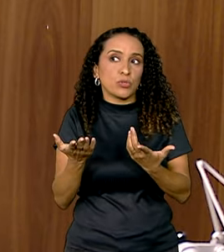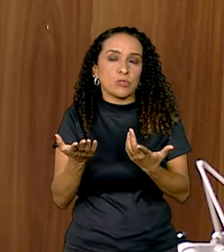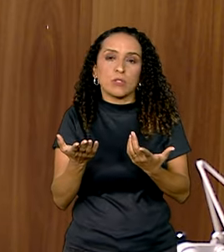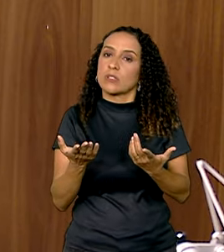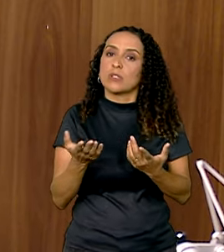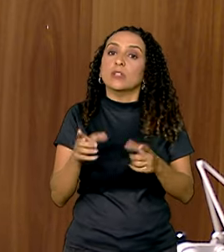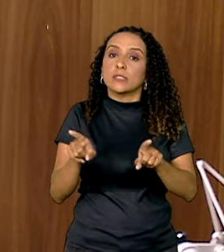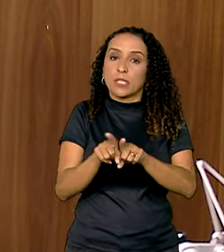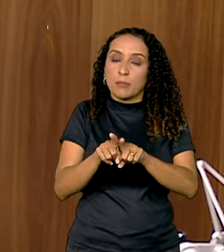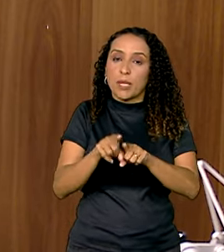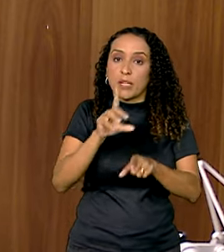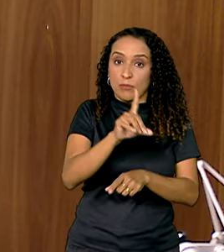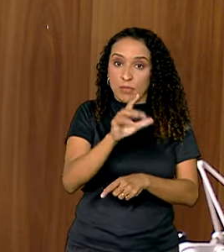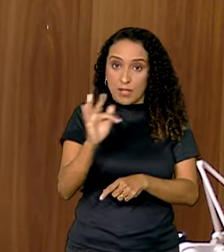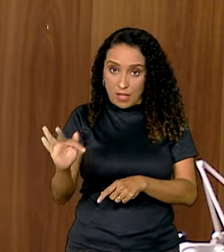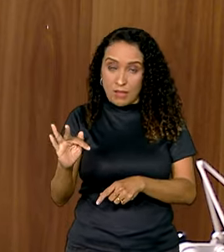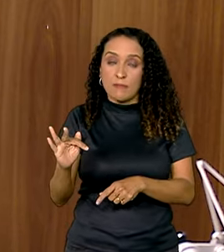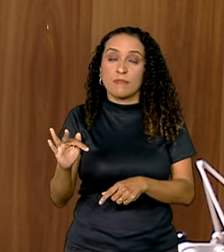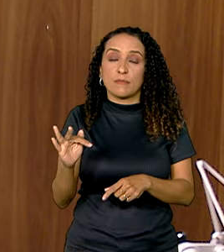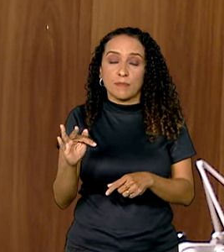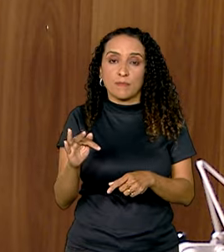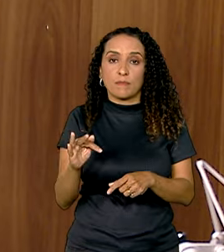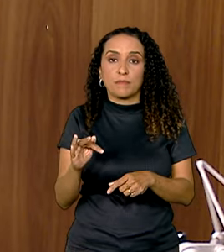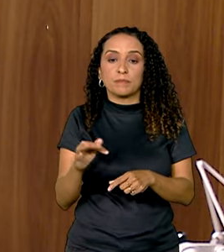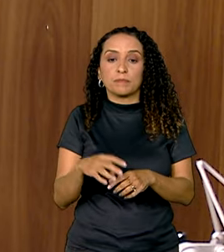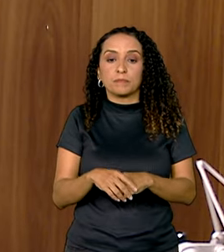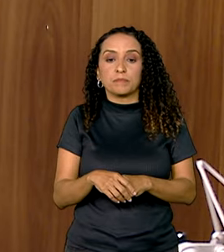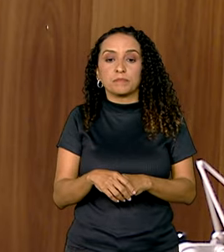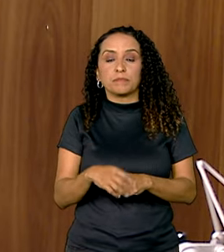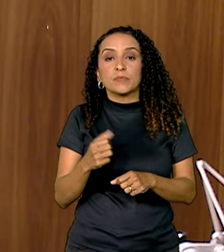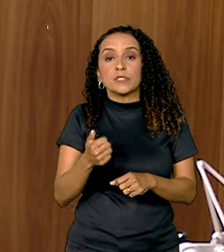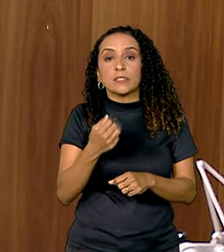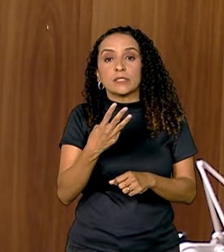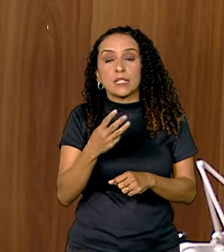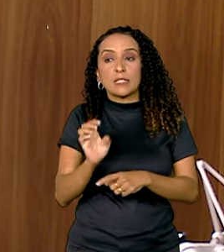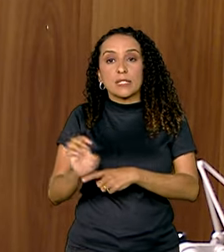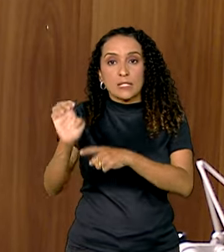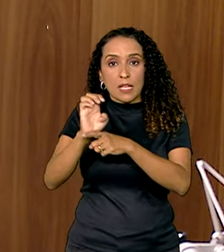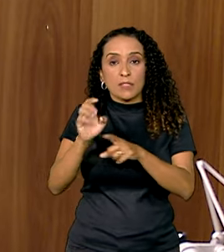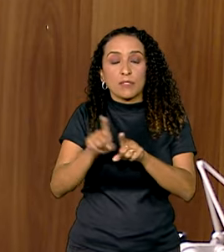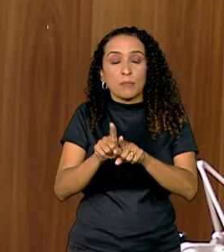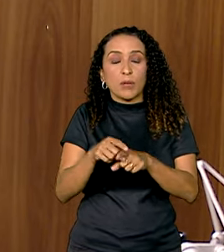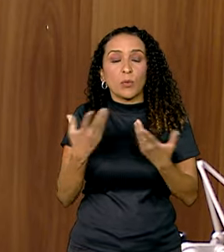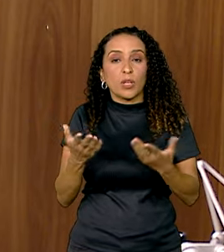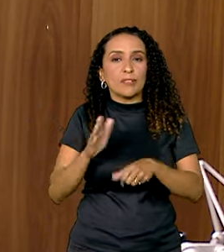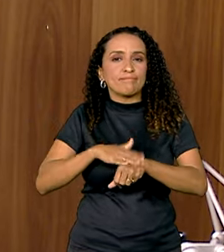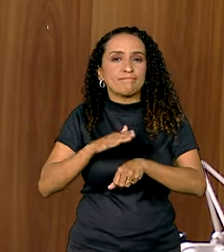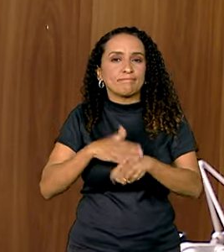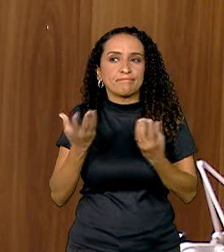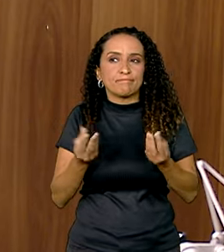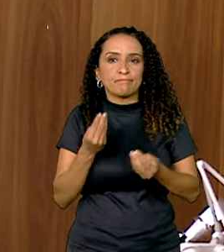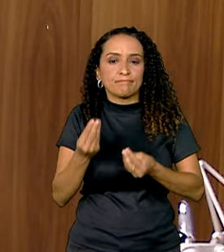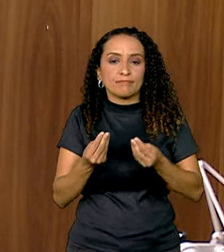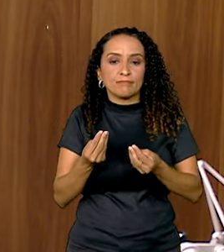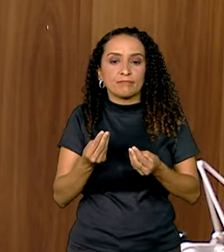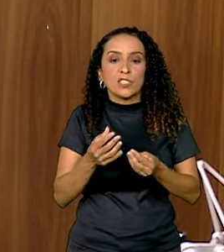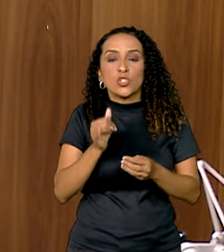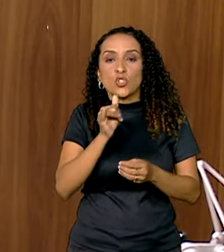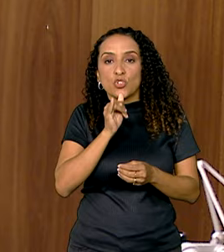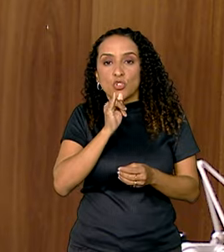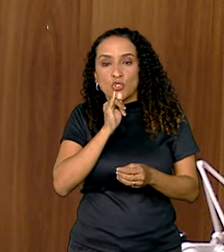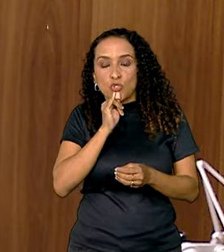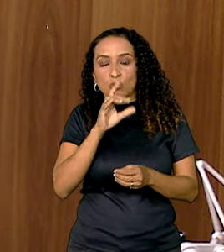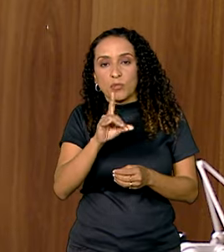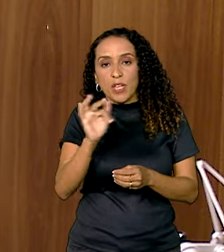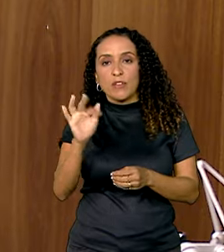o Distrito Federal, já 13 estados numa situação, o Distrito Federal já em queda